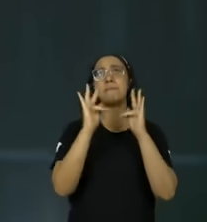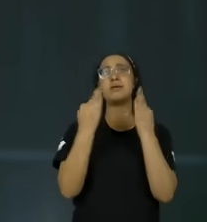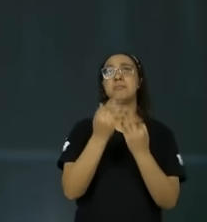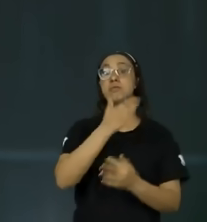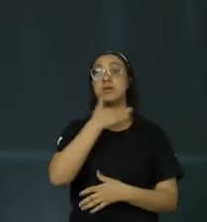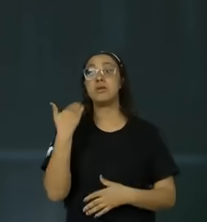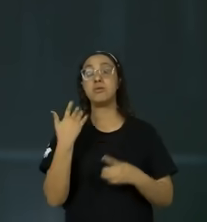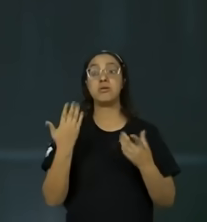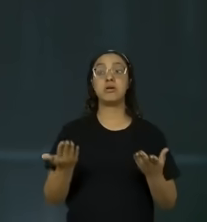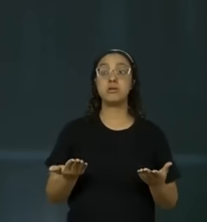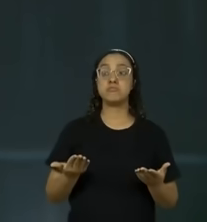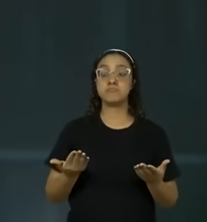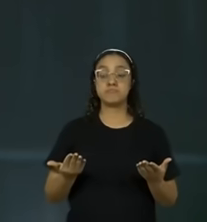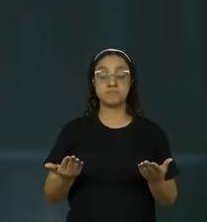quê?